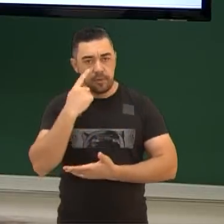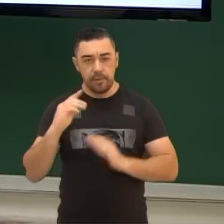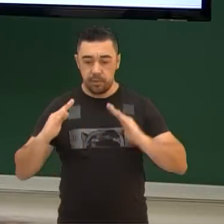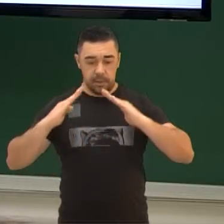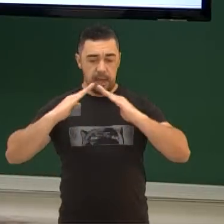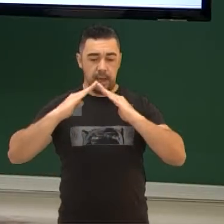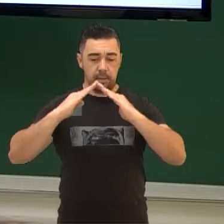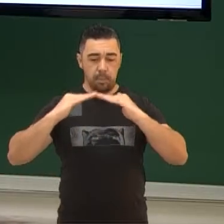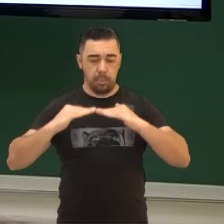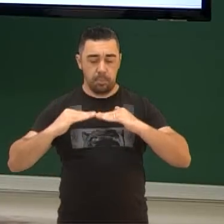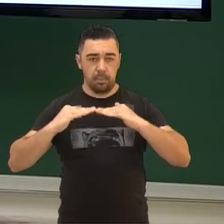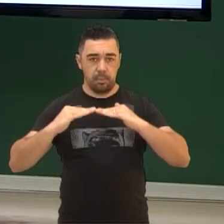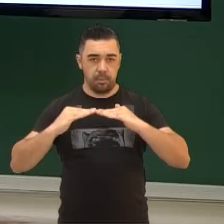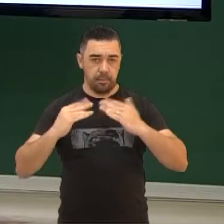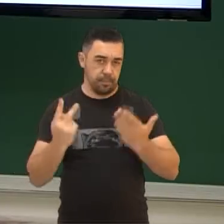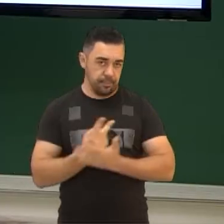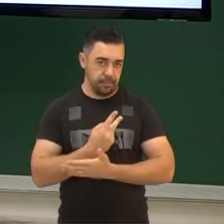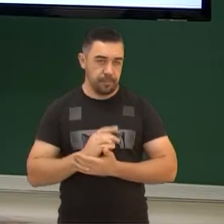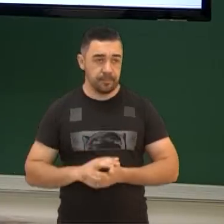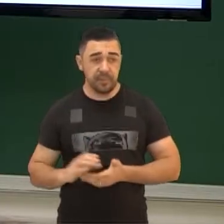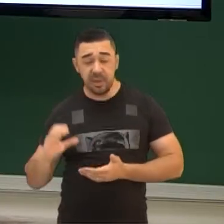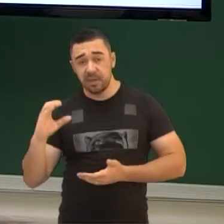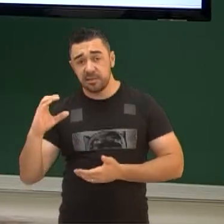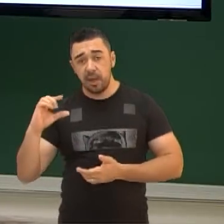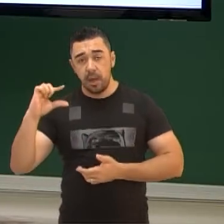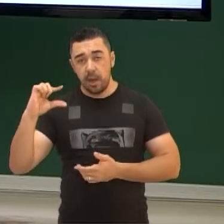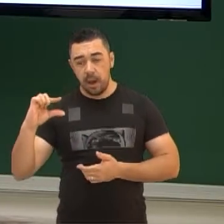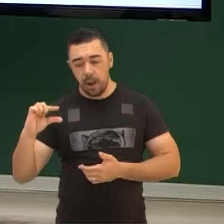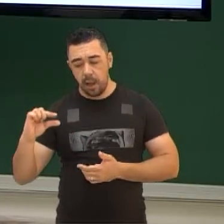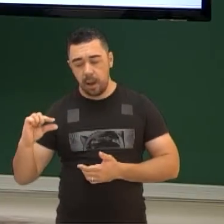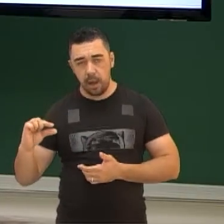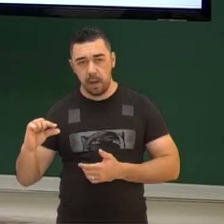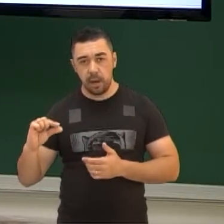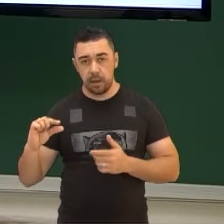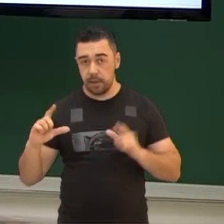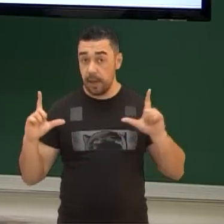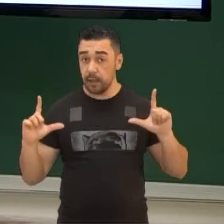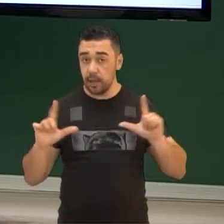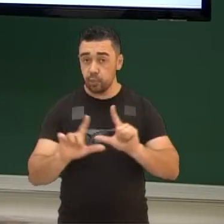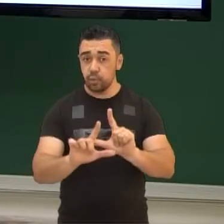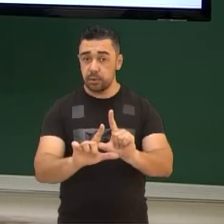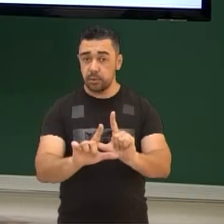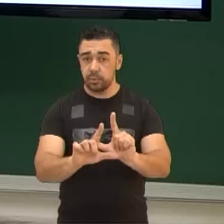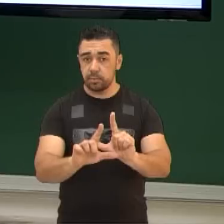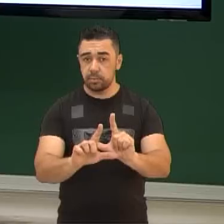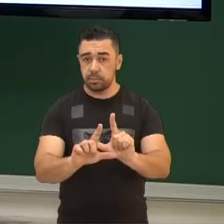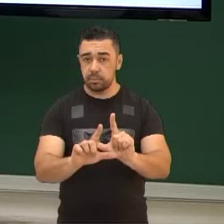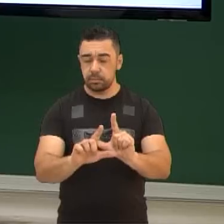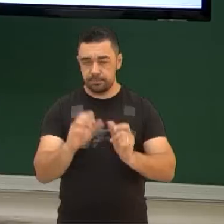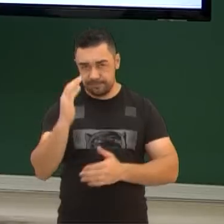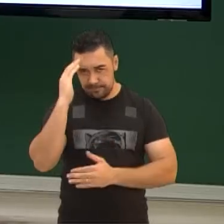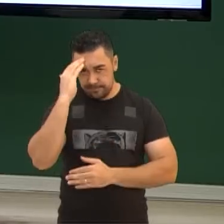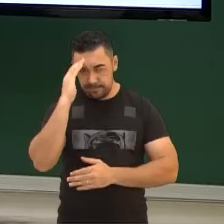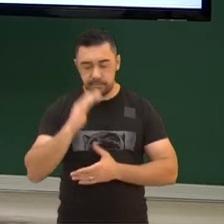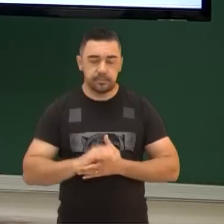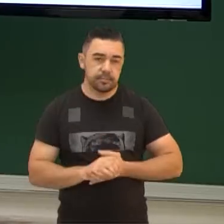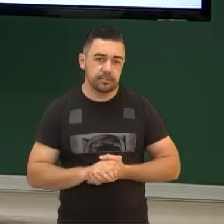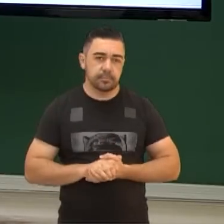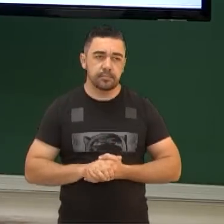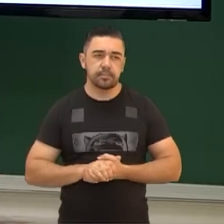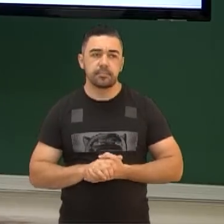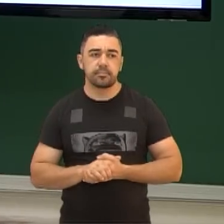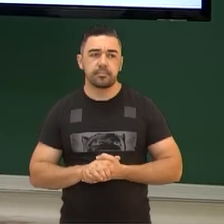ficou proporcional, tá bom? Então, e na letra C, então, o que aconteceu? Teve uma redução, não é verdade? Beleza? Então, é